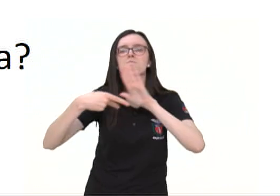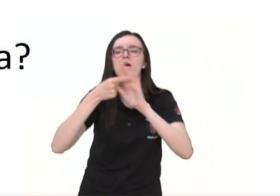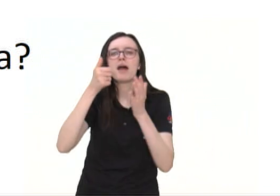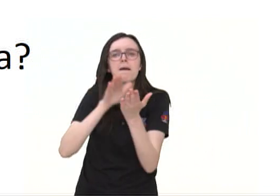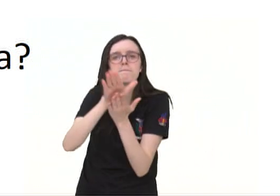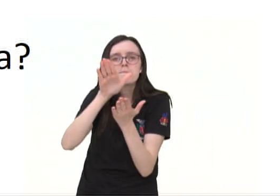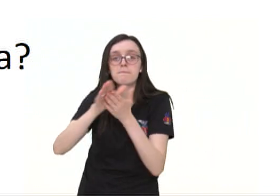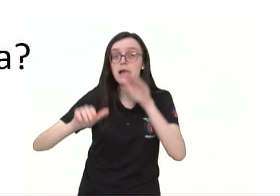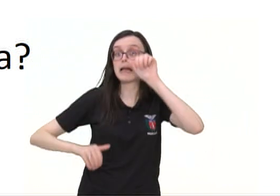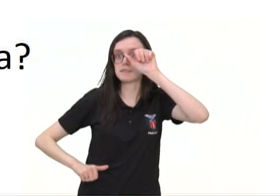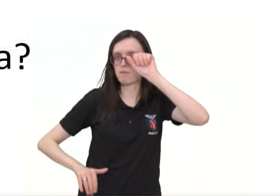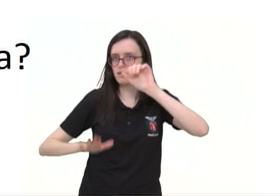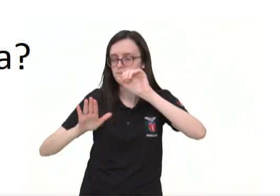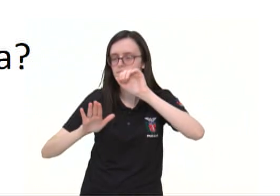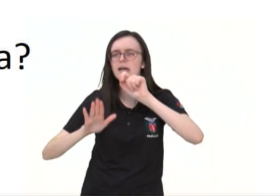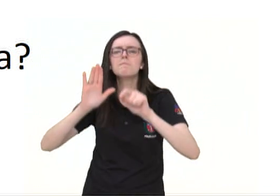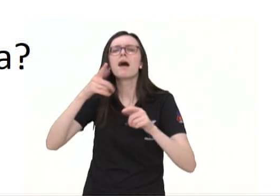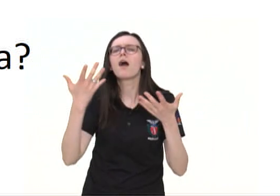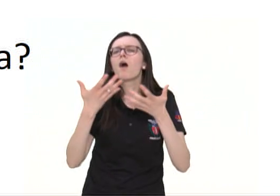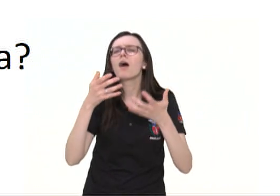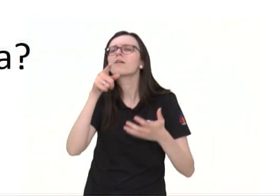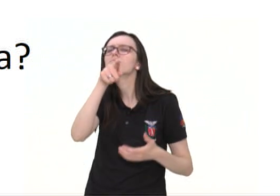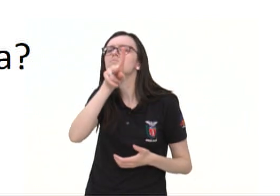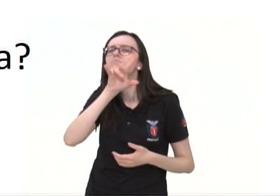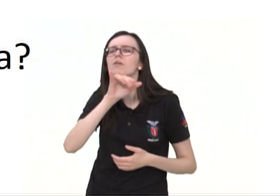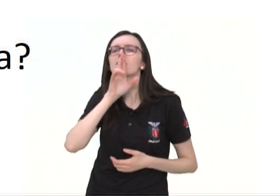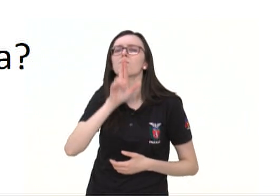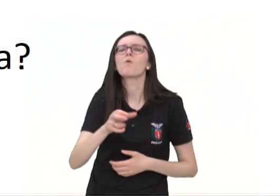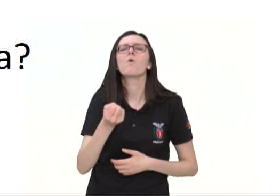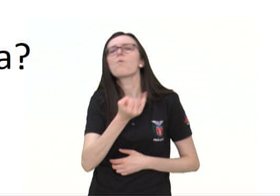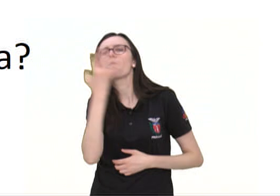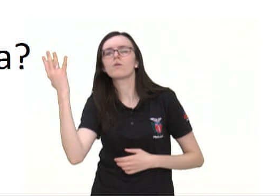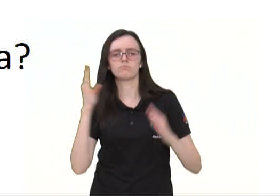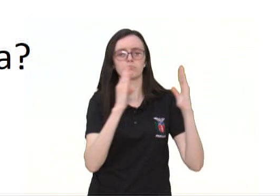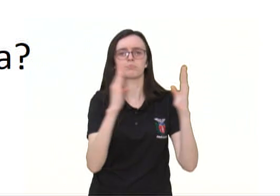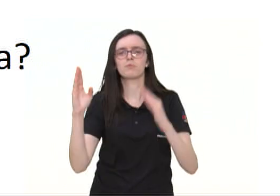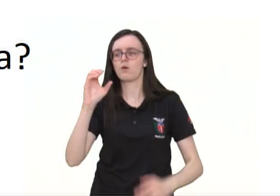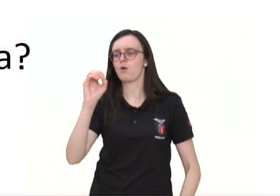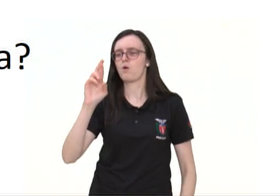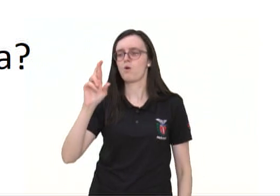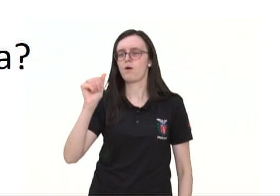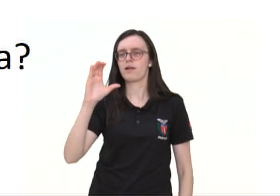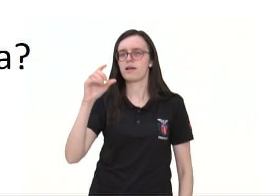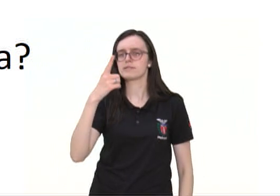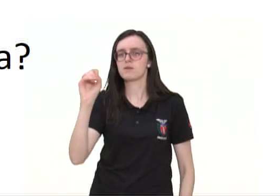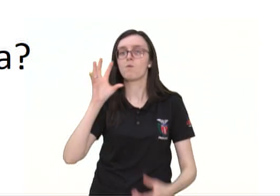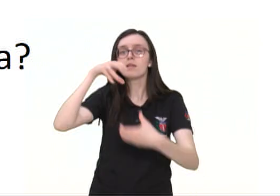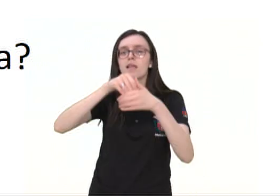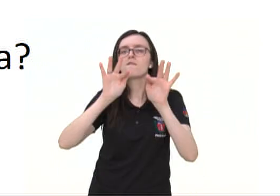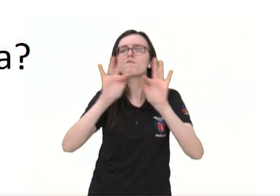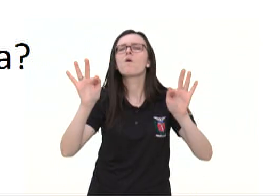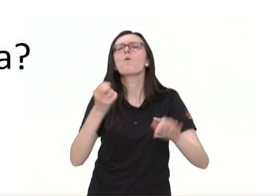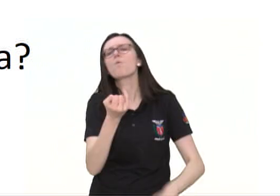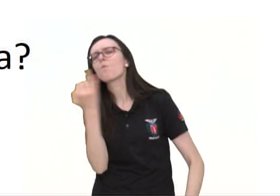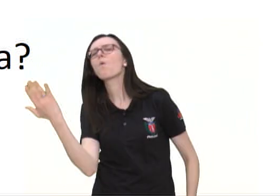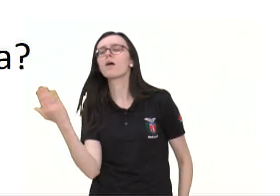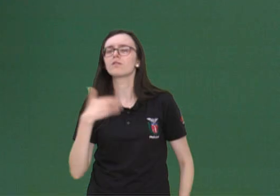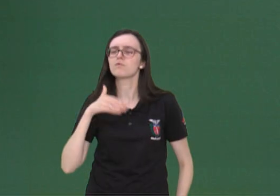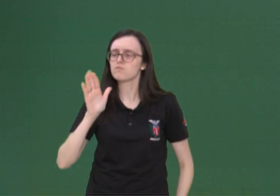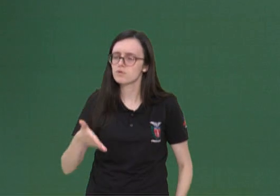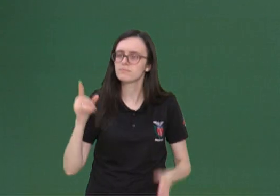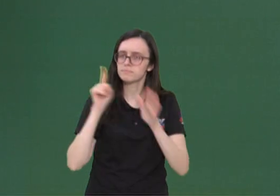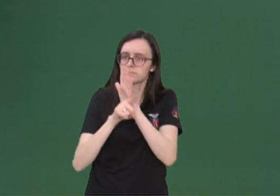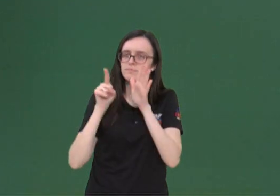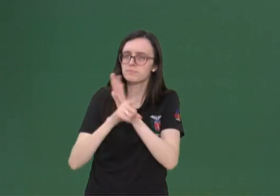vão responder quantas orações há na frase. Então, isso é fácil porque eu venho perguntando já desde as